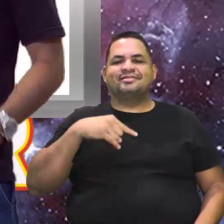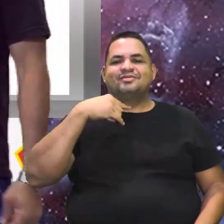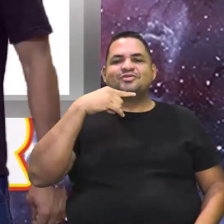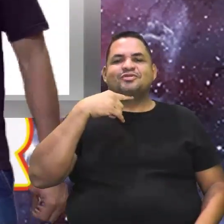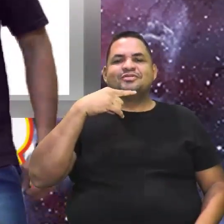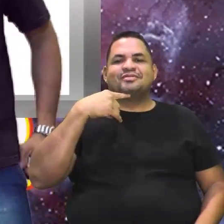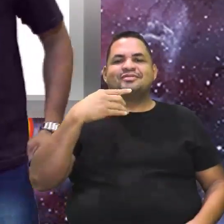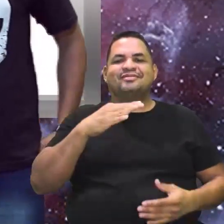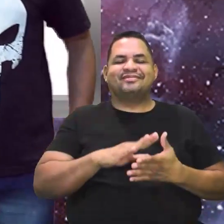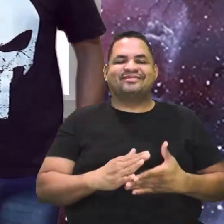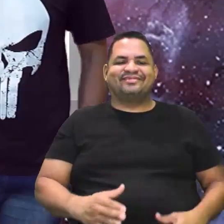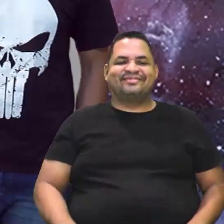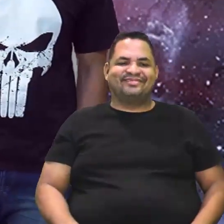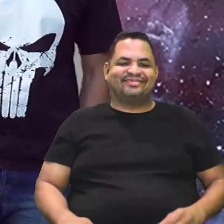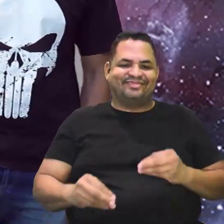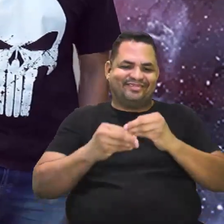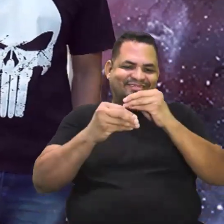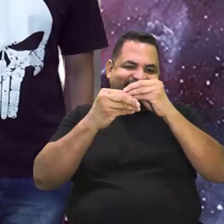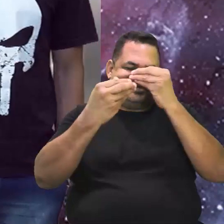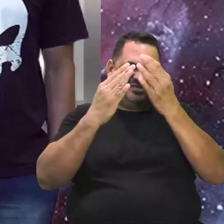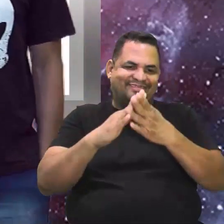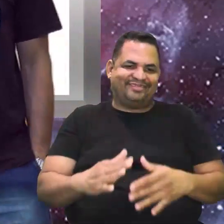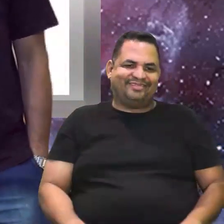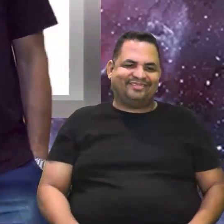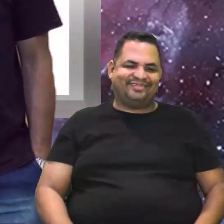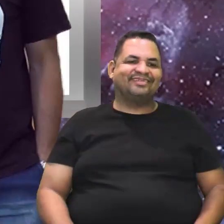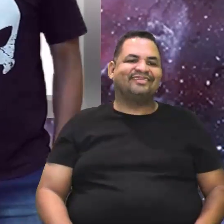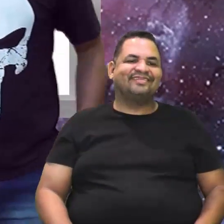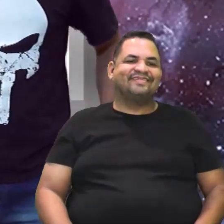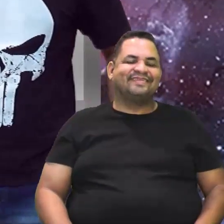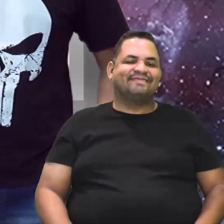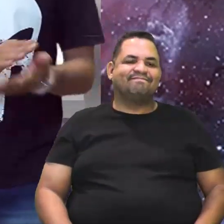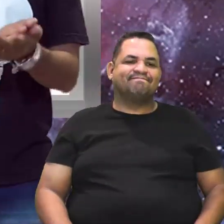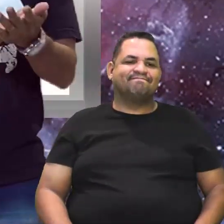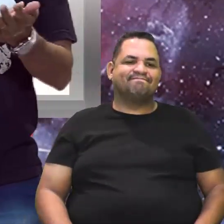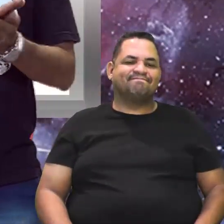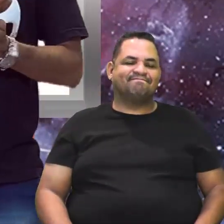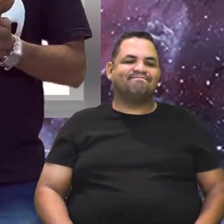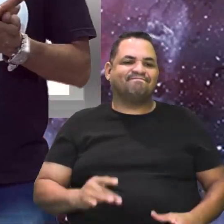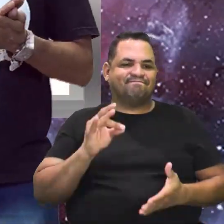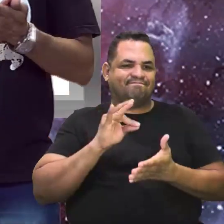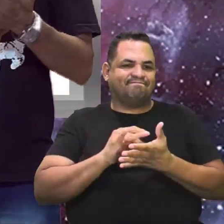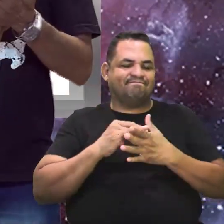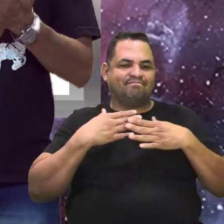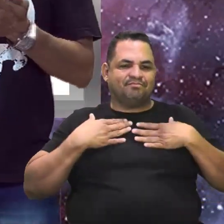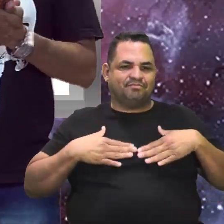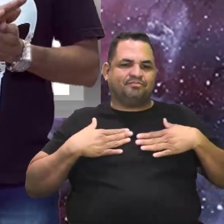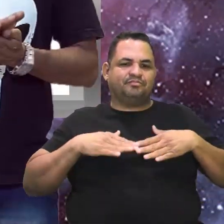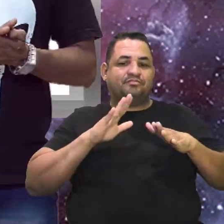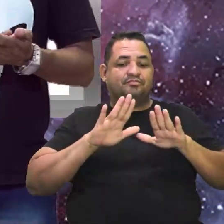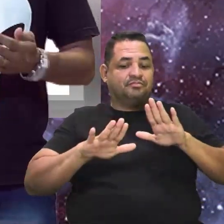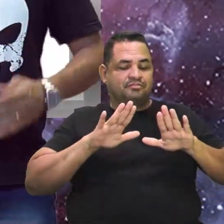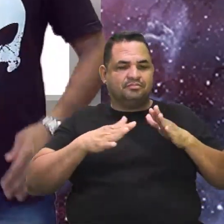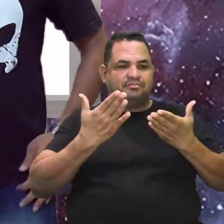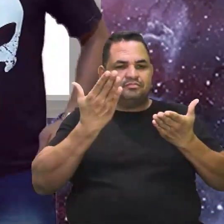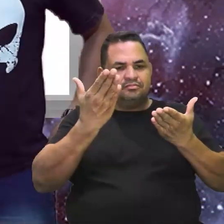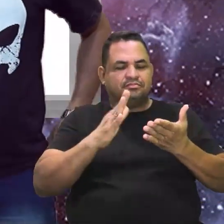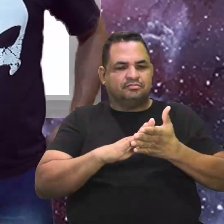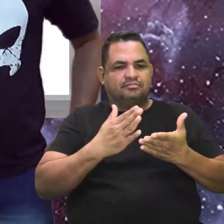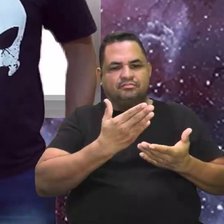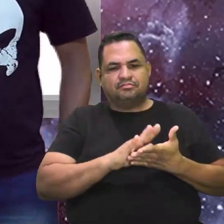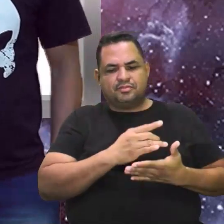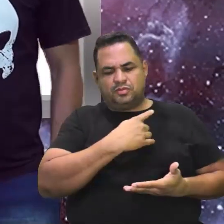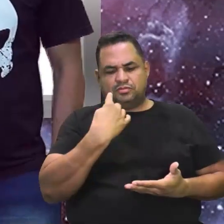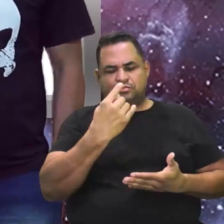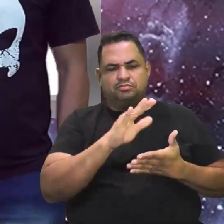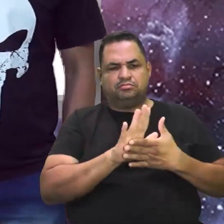Dúvida acumulada. Composta. Dúvida acumulada, é quase um juro. É verdade, muita calma nessa hora, cuidado. E a gente está aqui para isso,